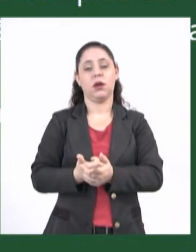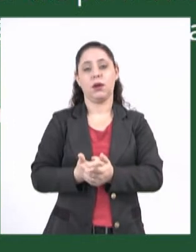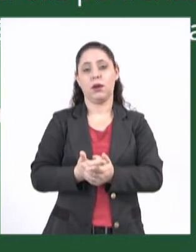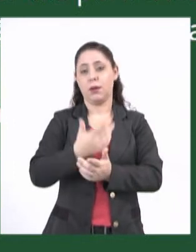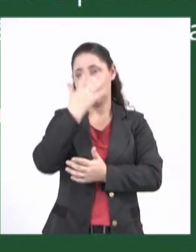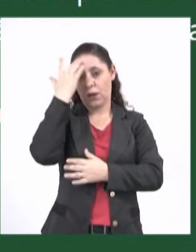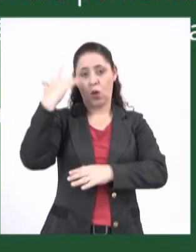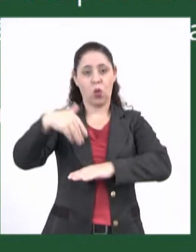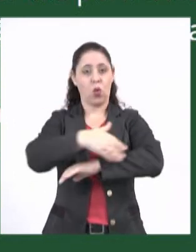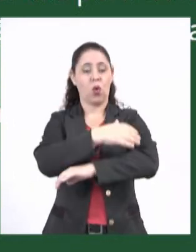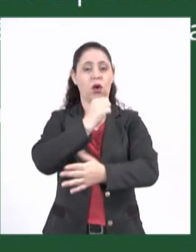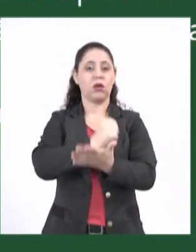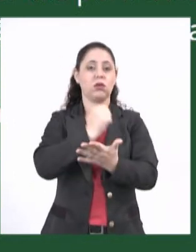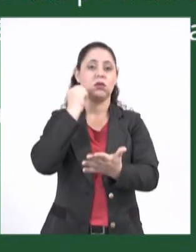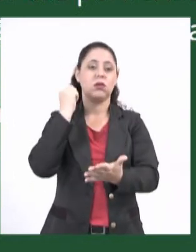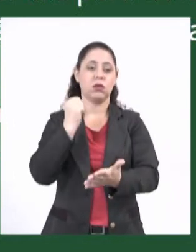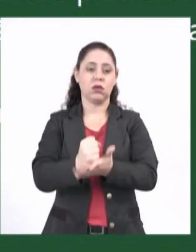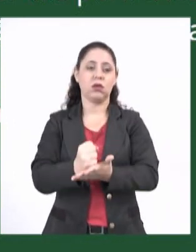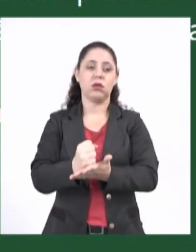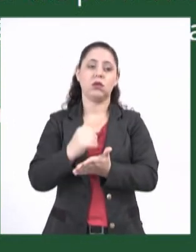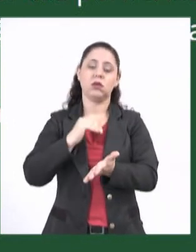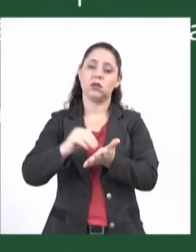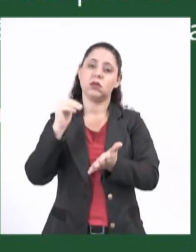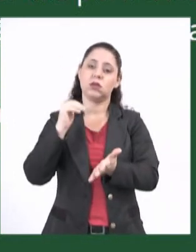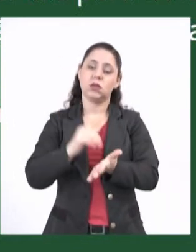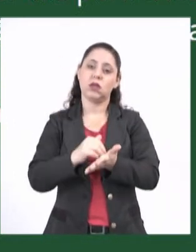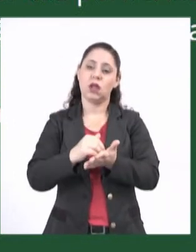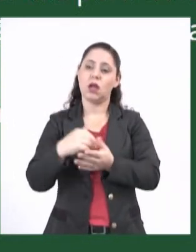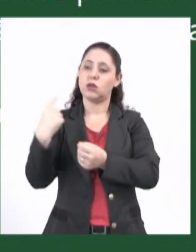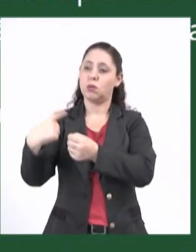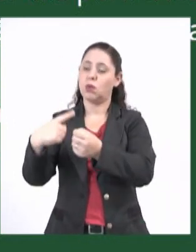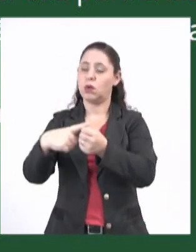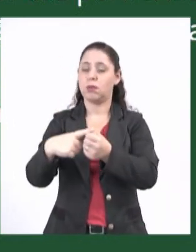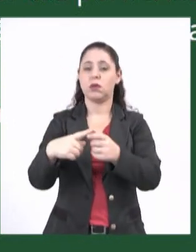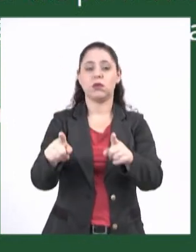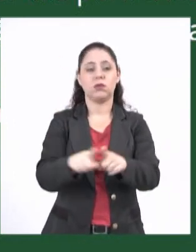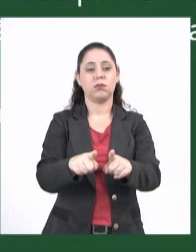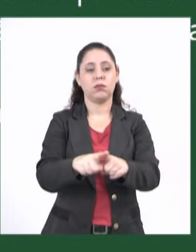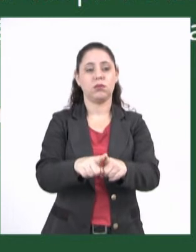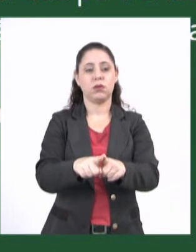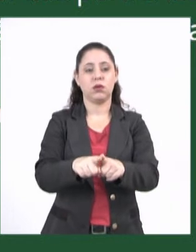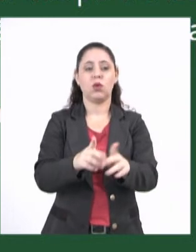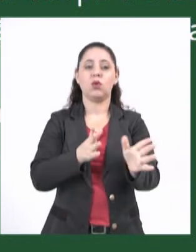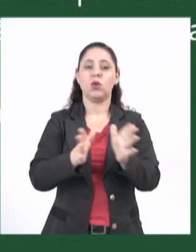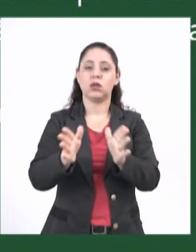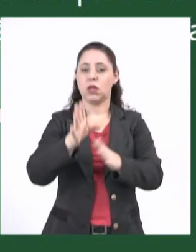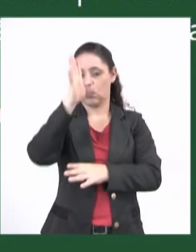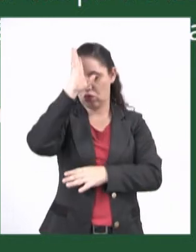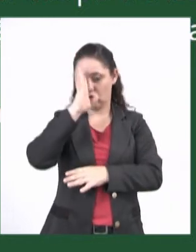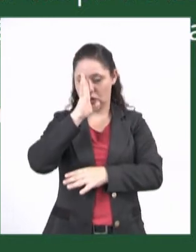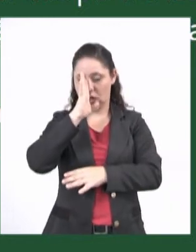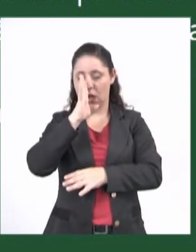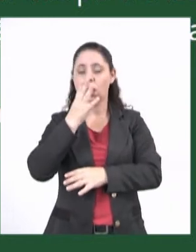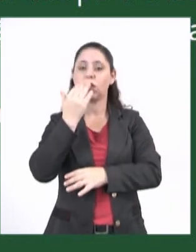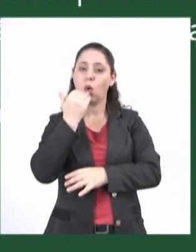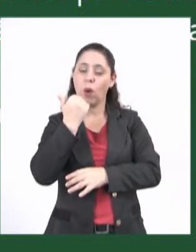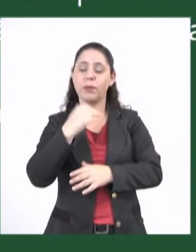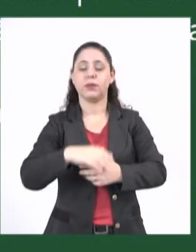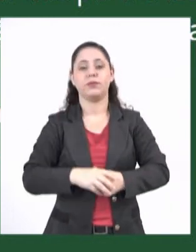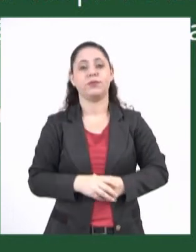rua cadastradas, né, por meio das secretarias municipais de Seguridade Social, também com acesso gratuito a essa